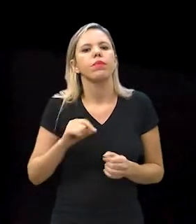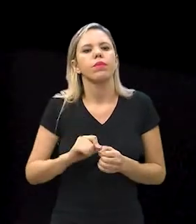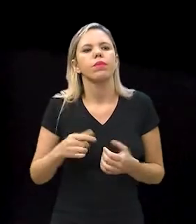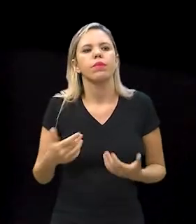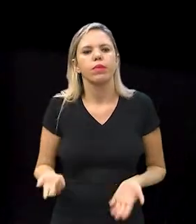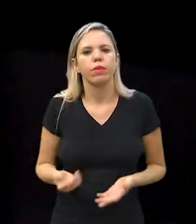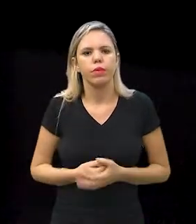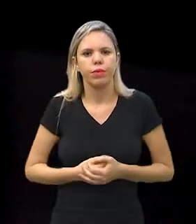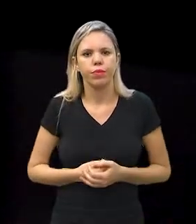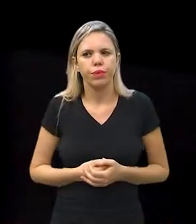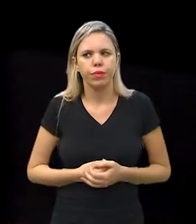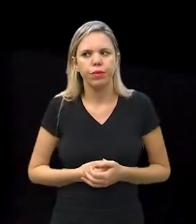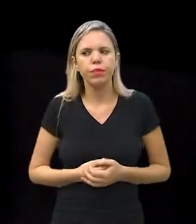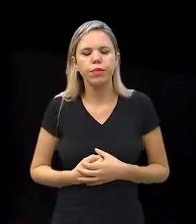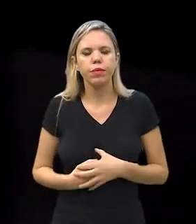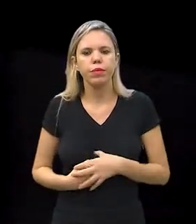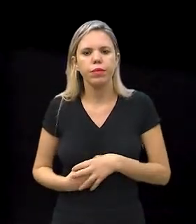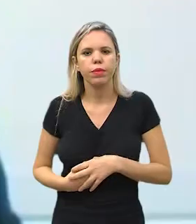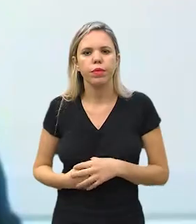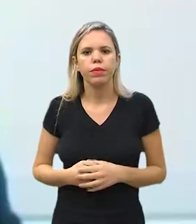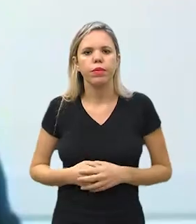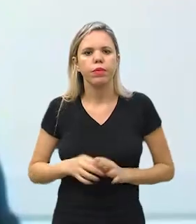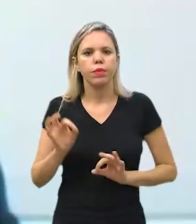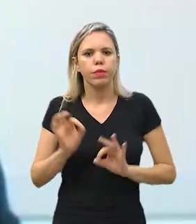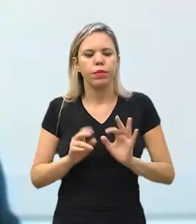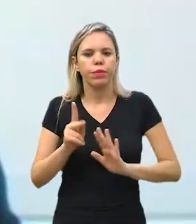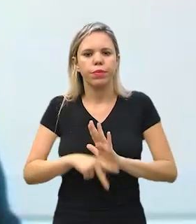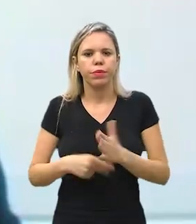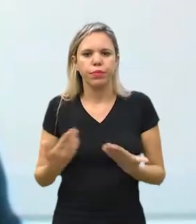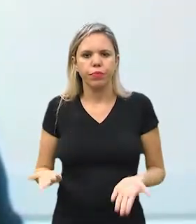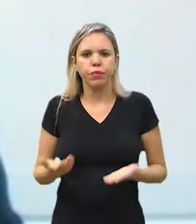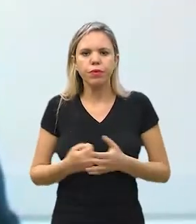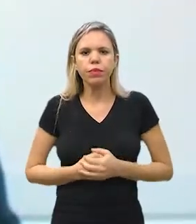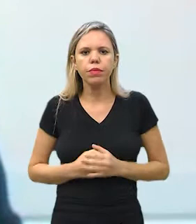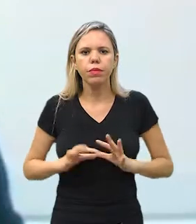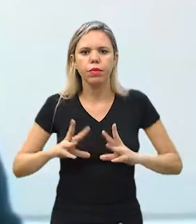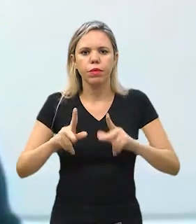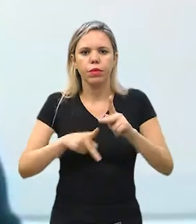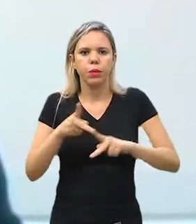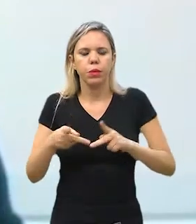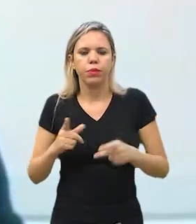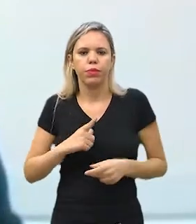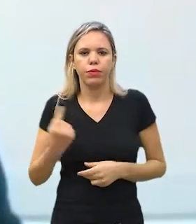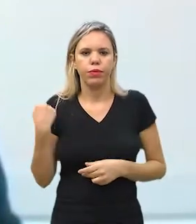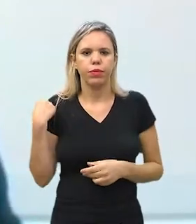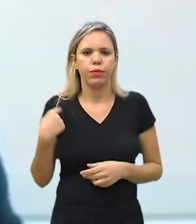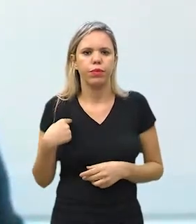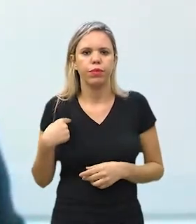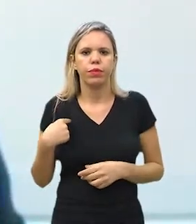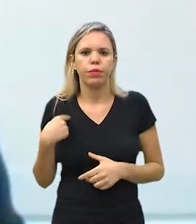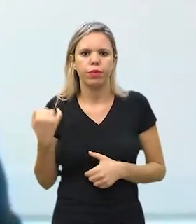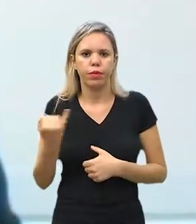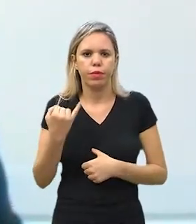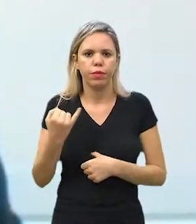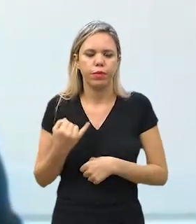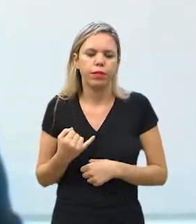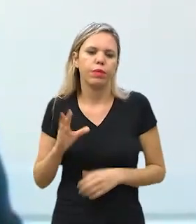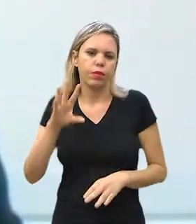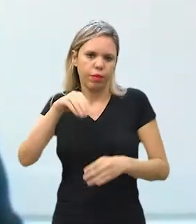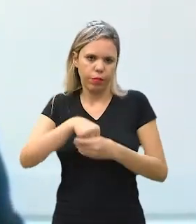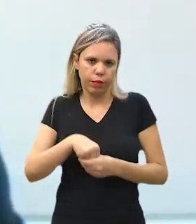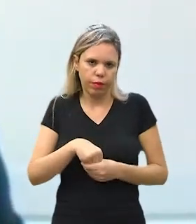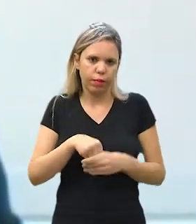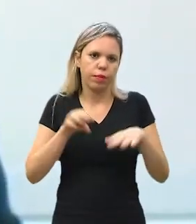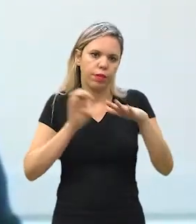saí de lá sabendo o que eu ia fazer, né? Eu já planejei, inclusive, lá com todo mundo, eu tinha uma